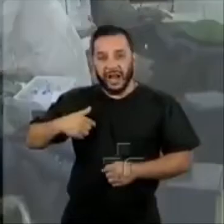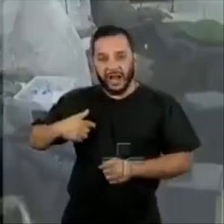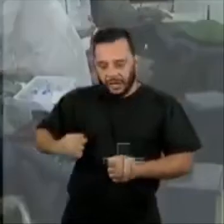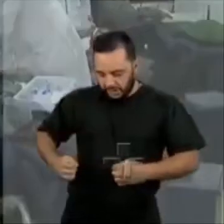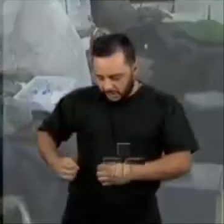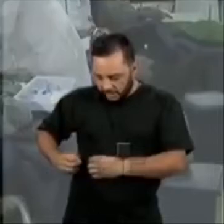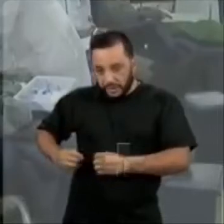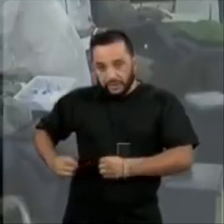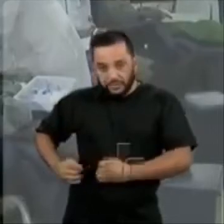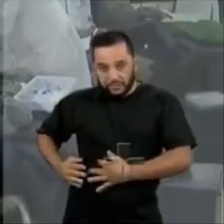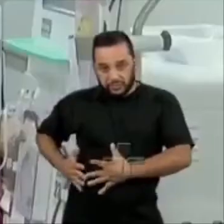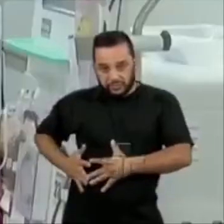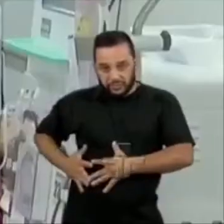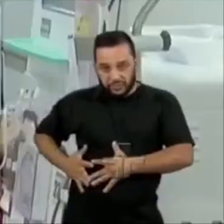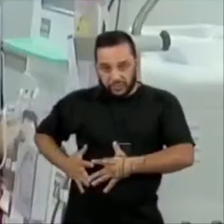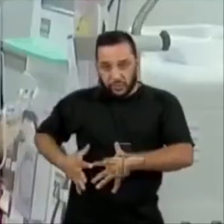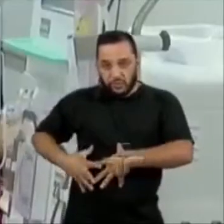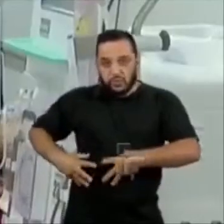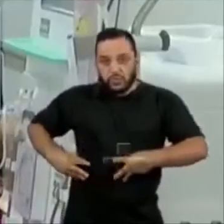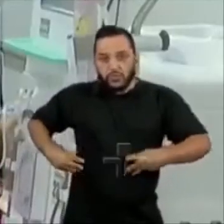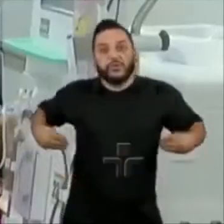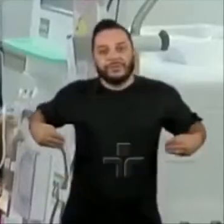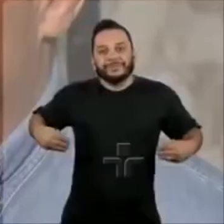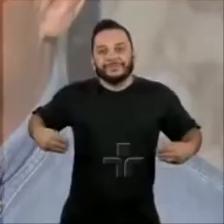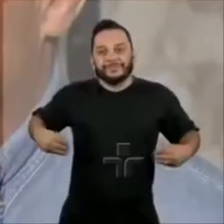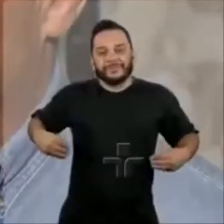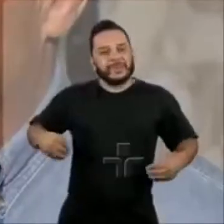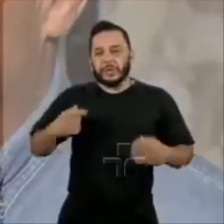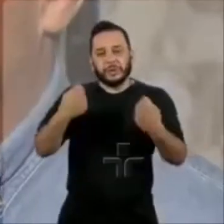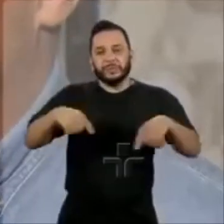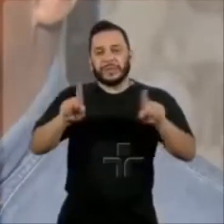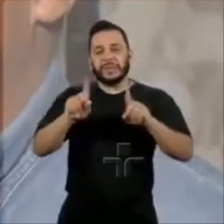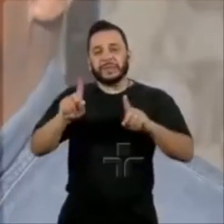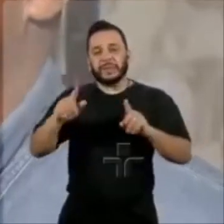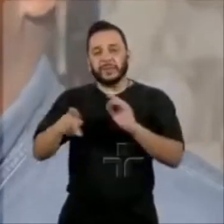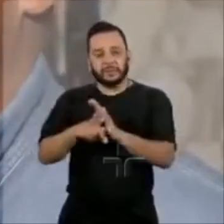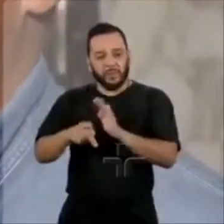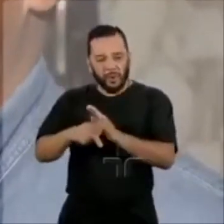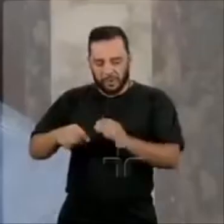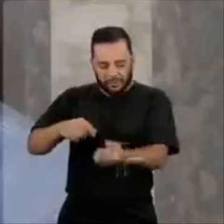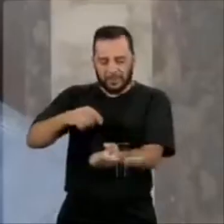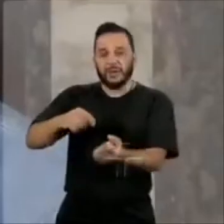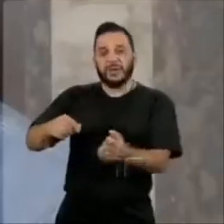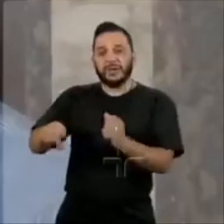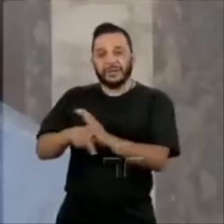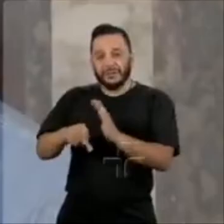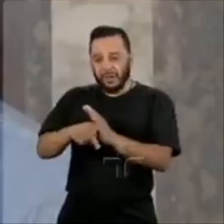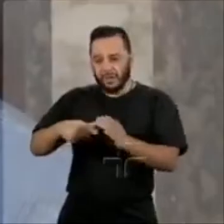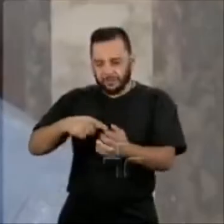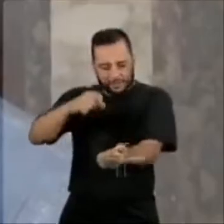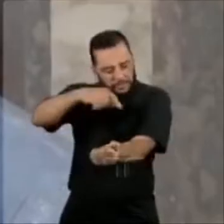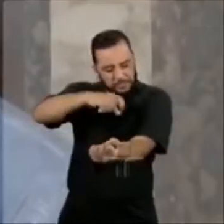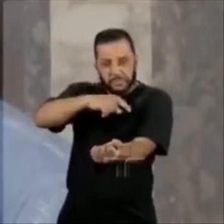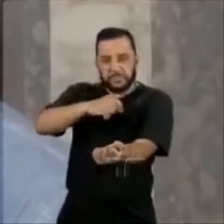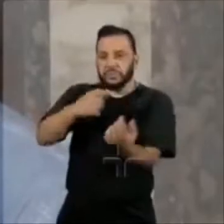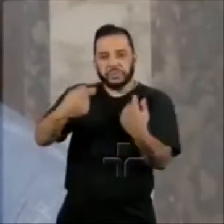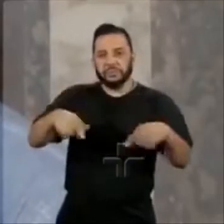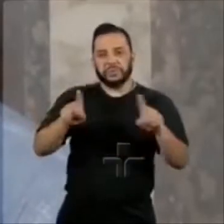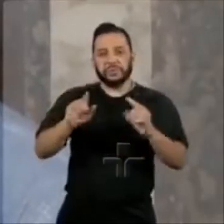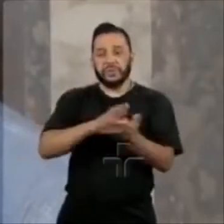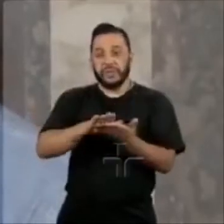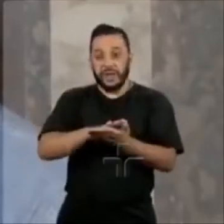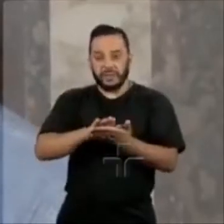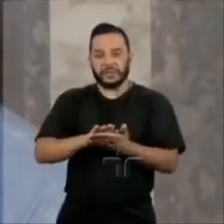o afastando de sessões de hemodiálise e de um transplante no futuro isso é uma inovação é porque o rim